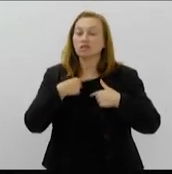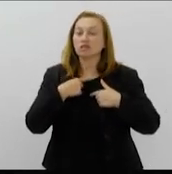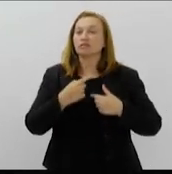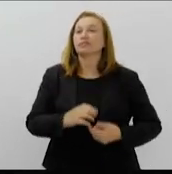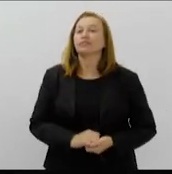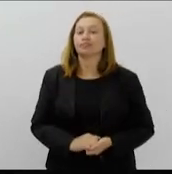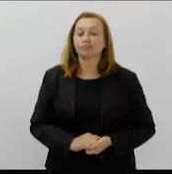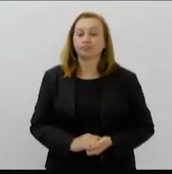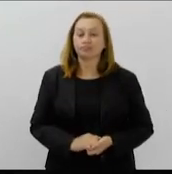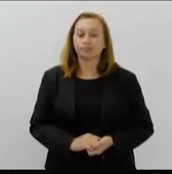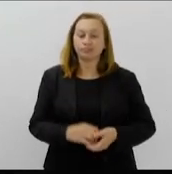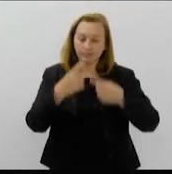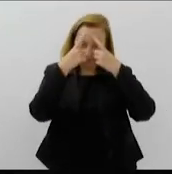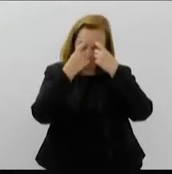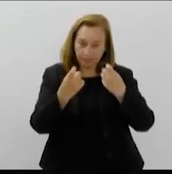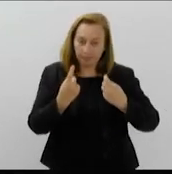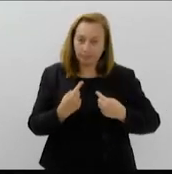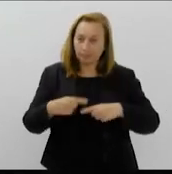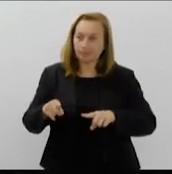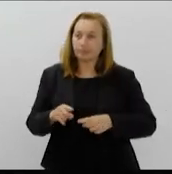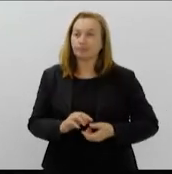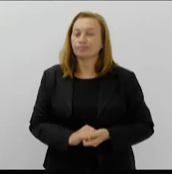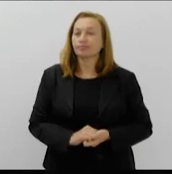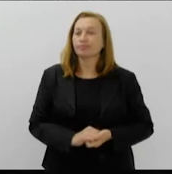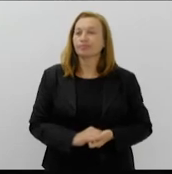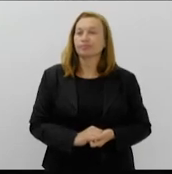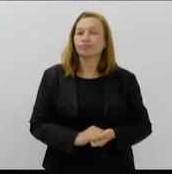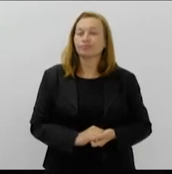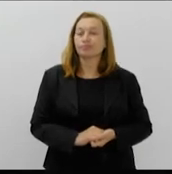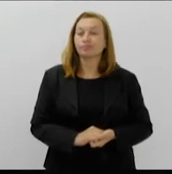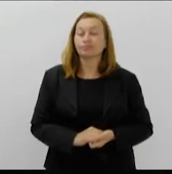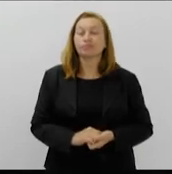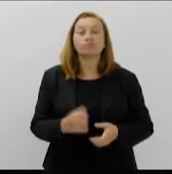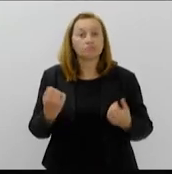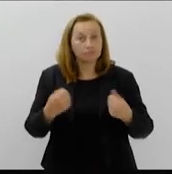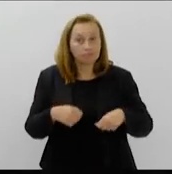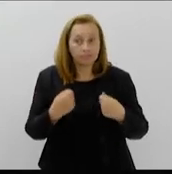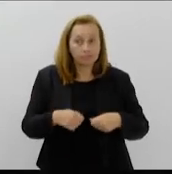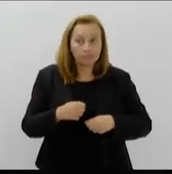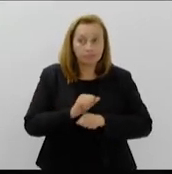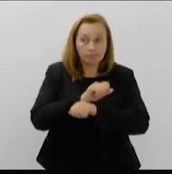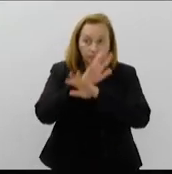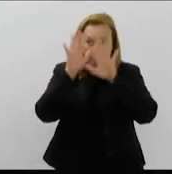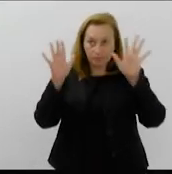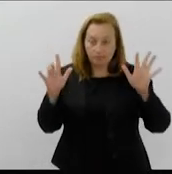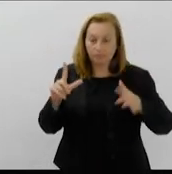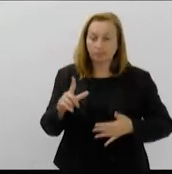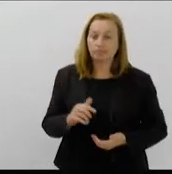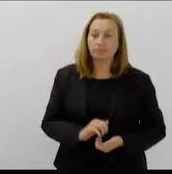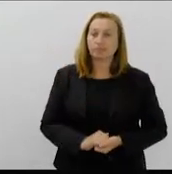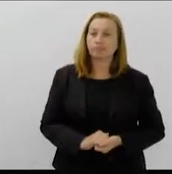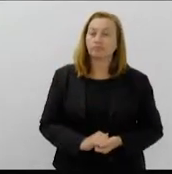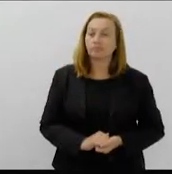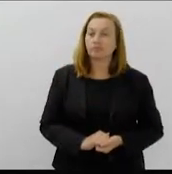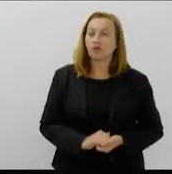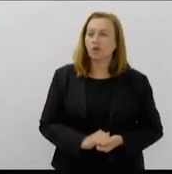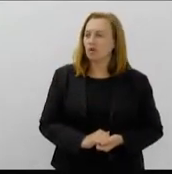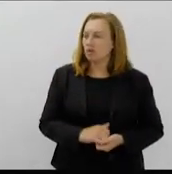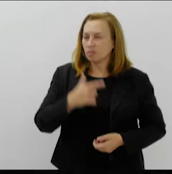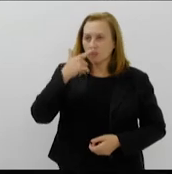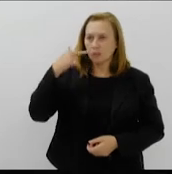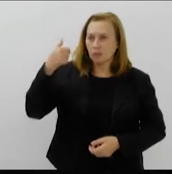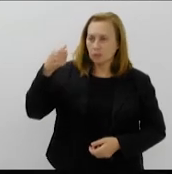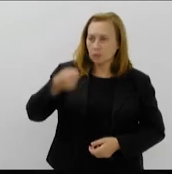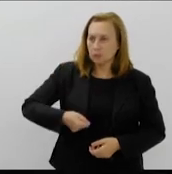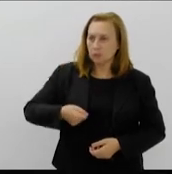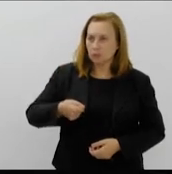enfrentamento à violência, porque o que a gente precisa ter claro é que o machismo ele é